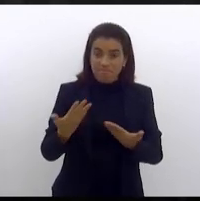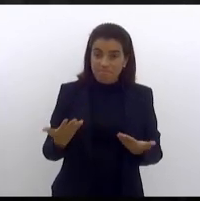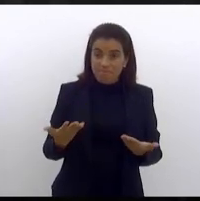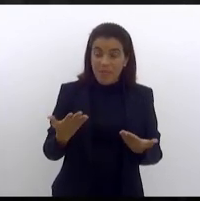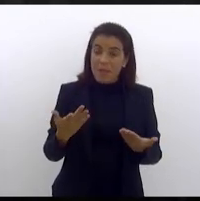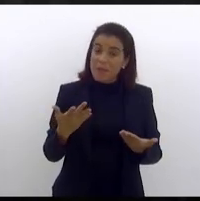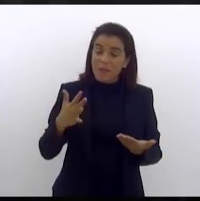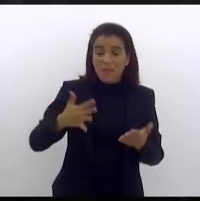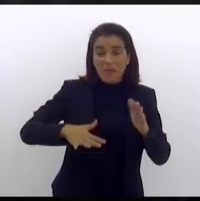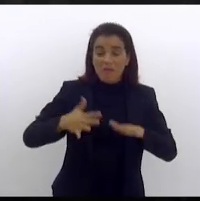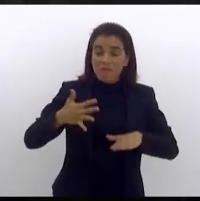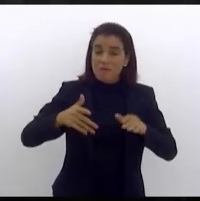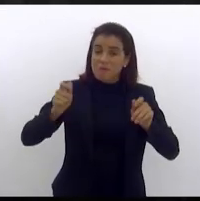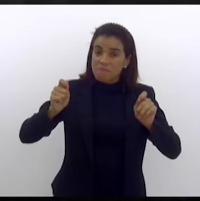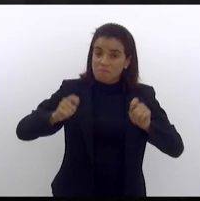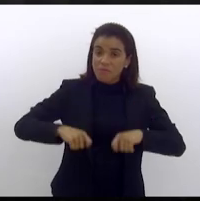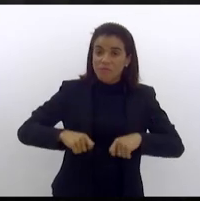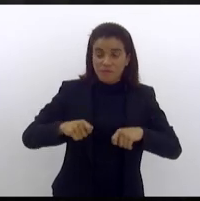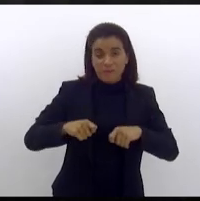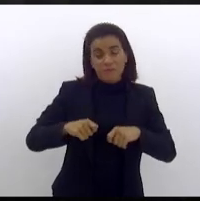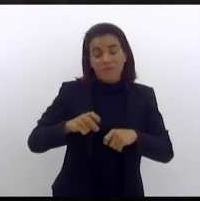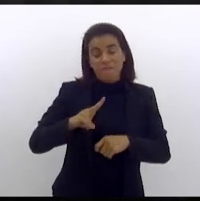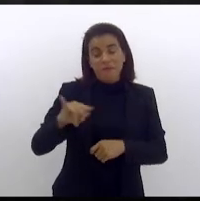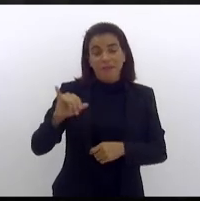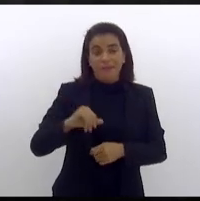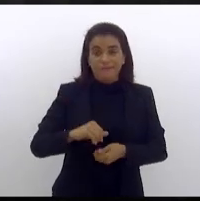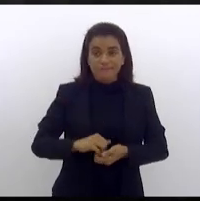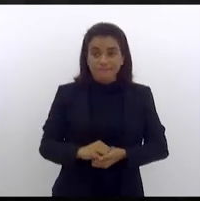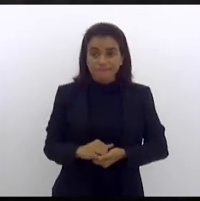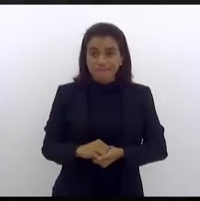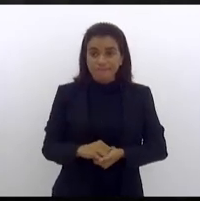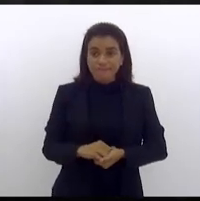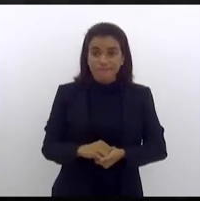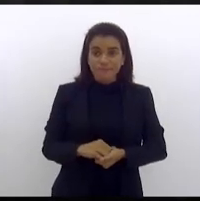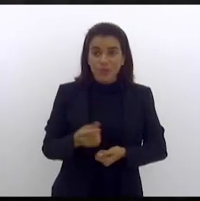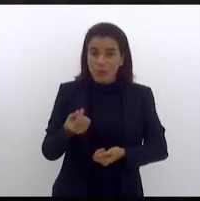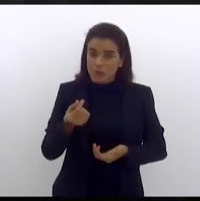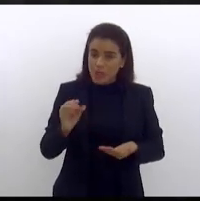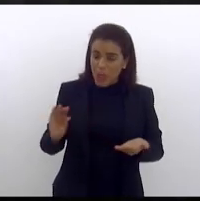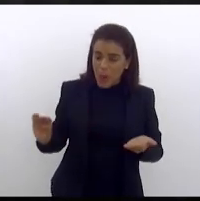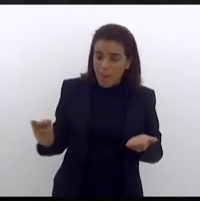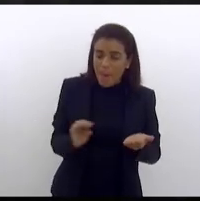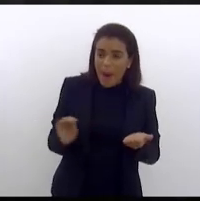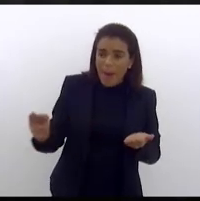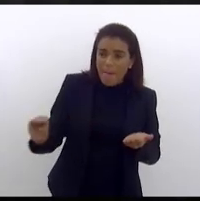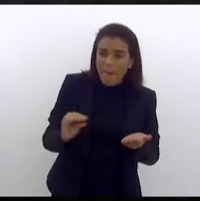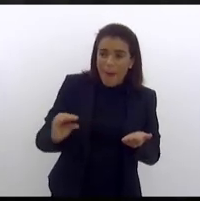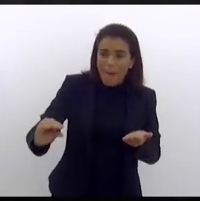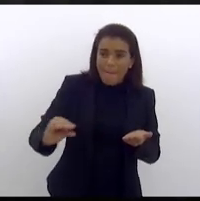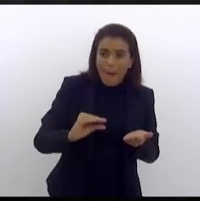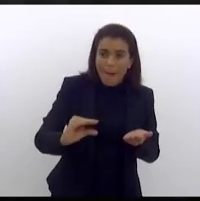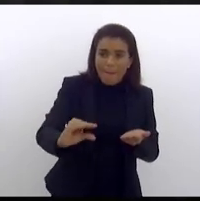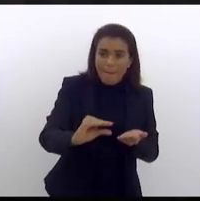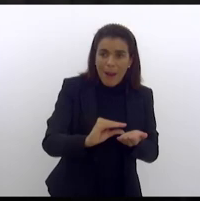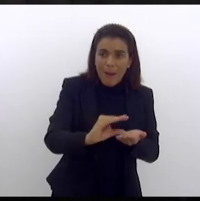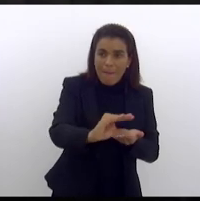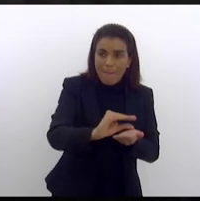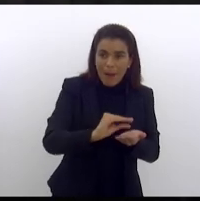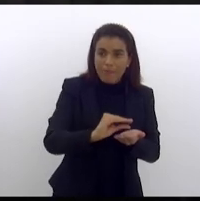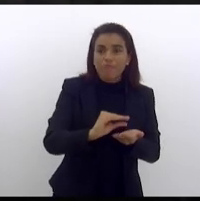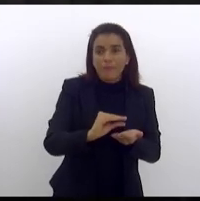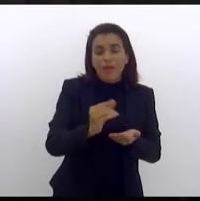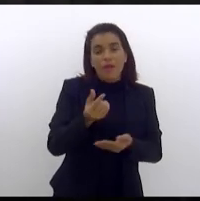possivelmente isso ocorrerá manejamento de fundos serão num